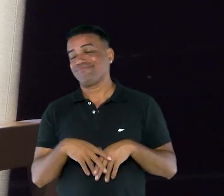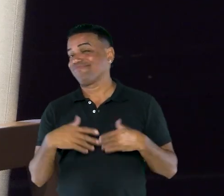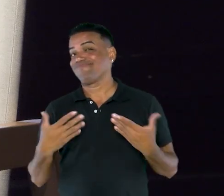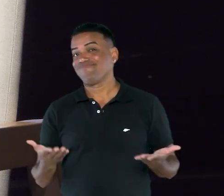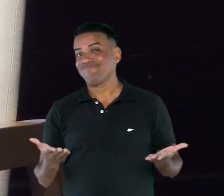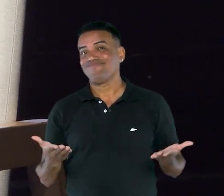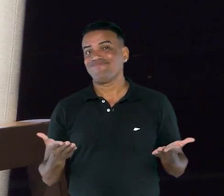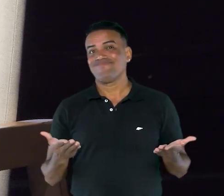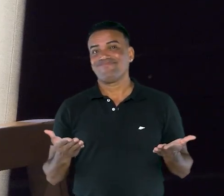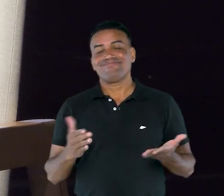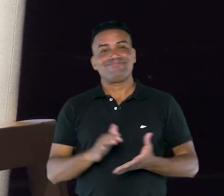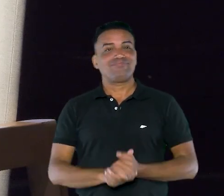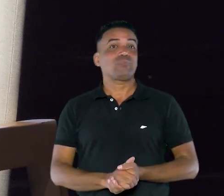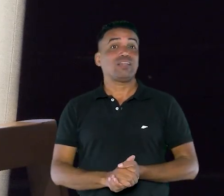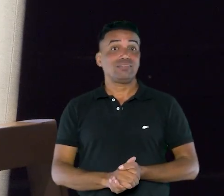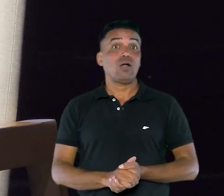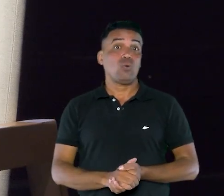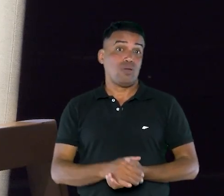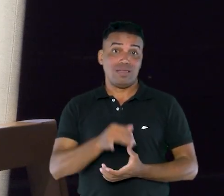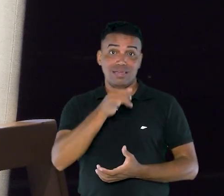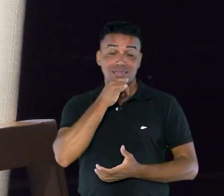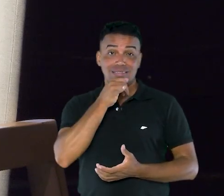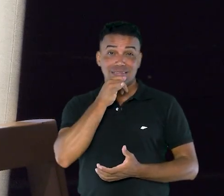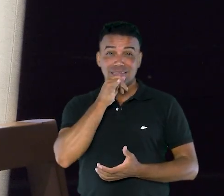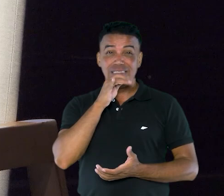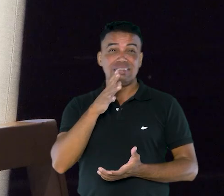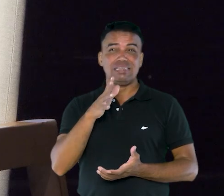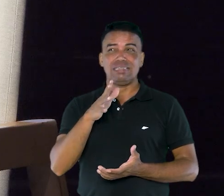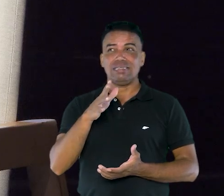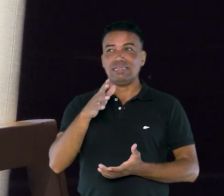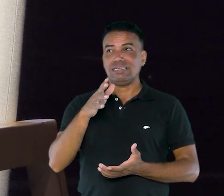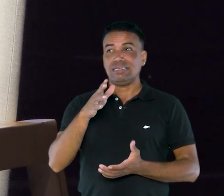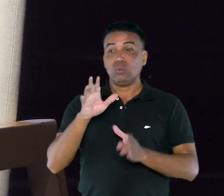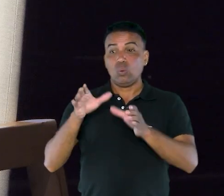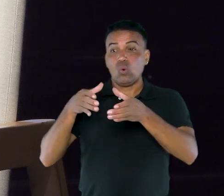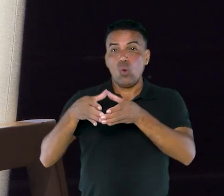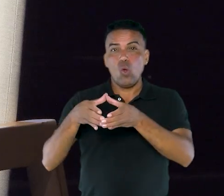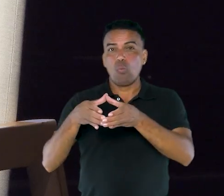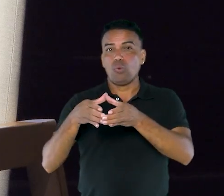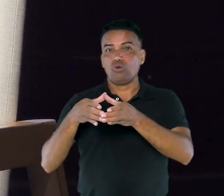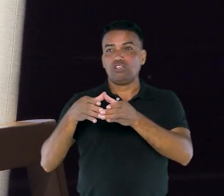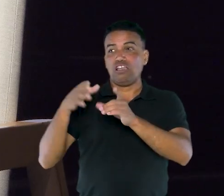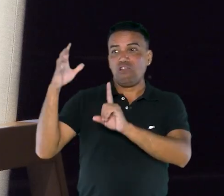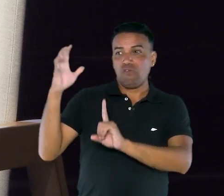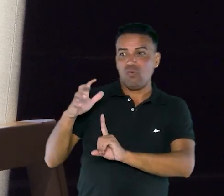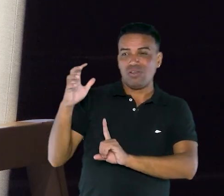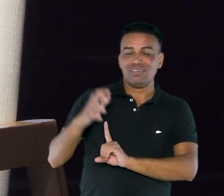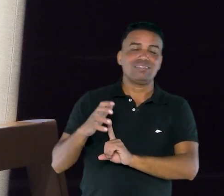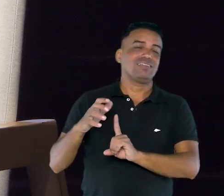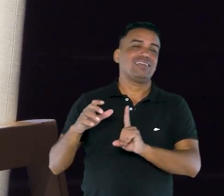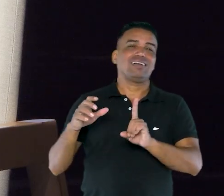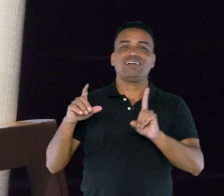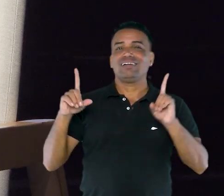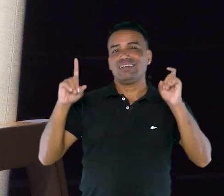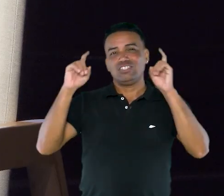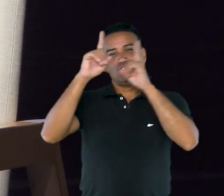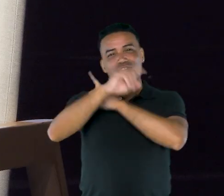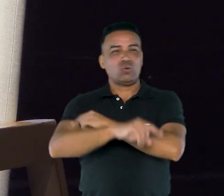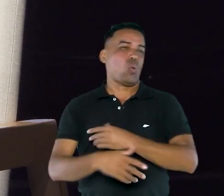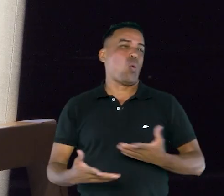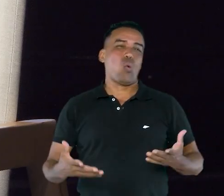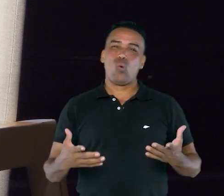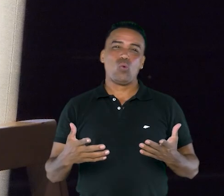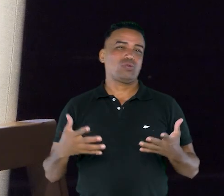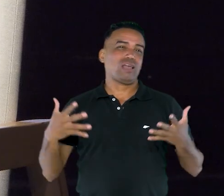Então, e acho que essa polarização ela complica sobremaneira tudo. E eu acho até